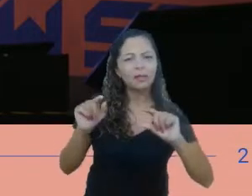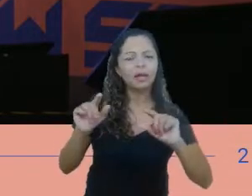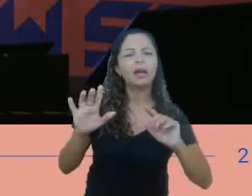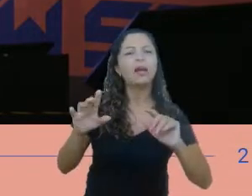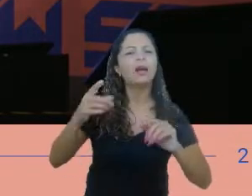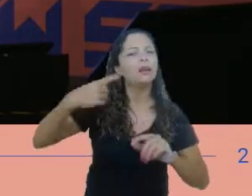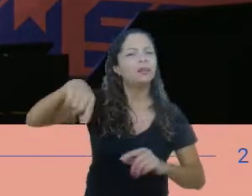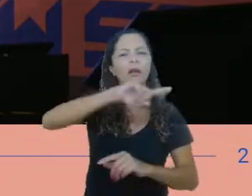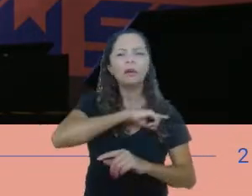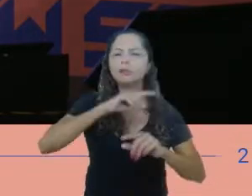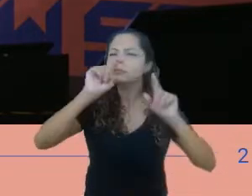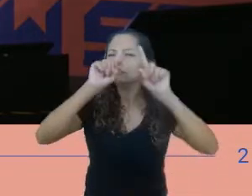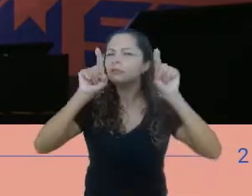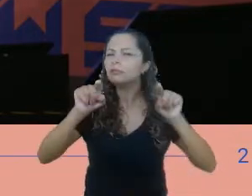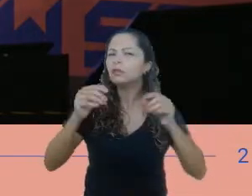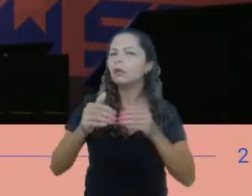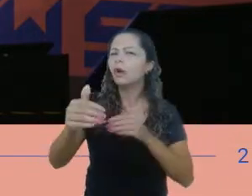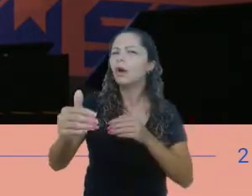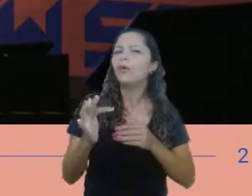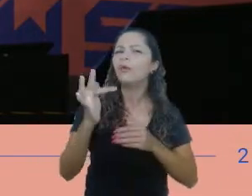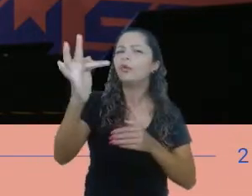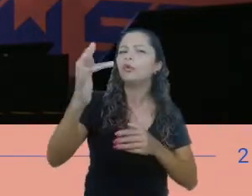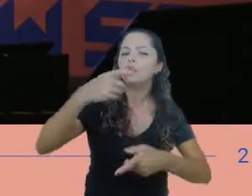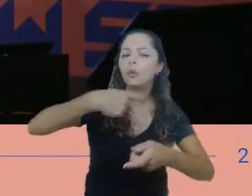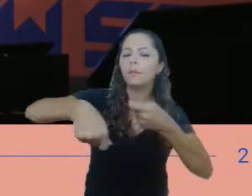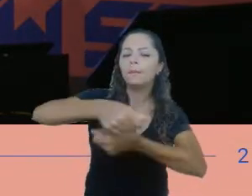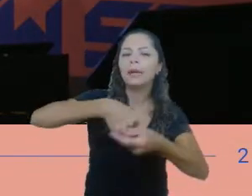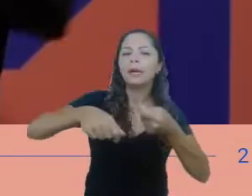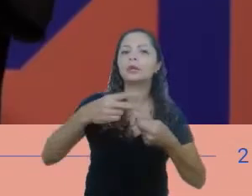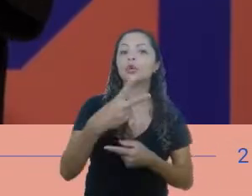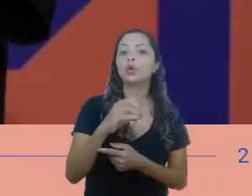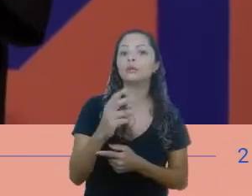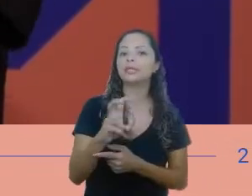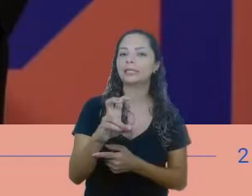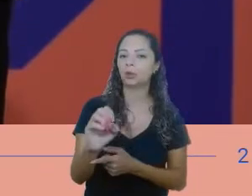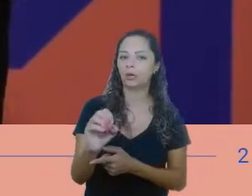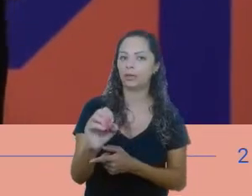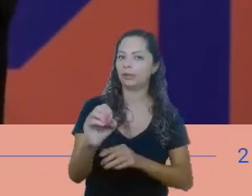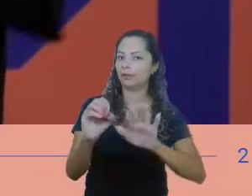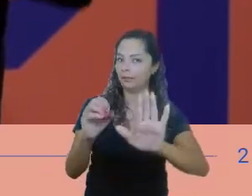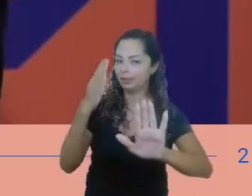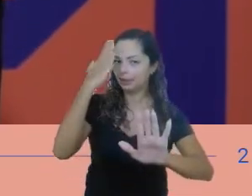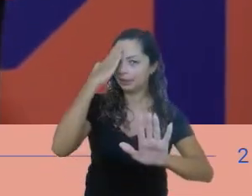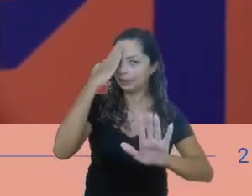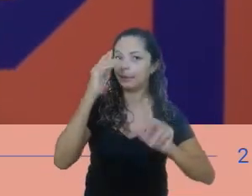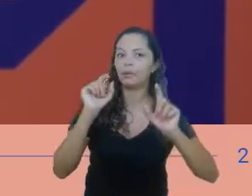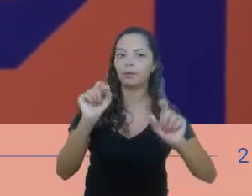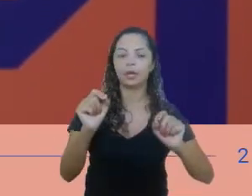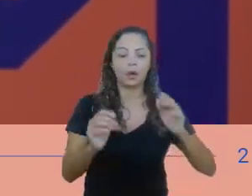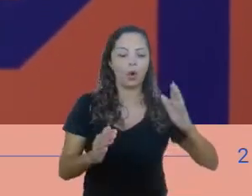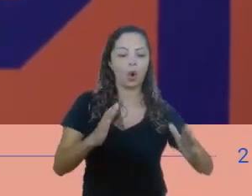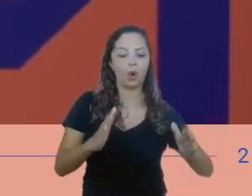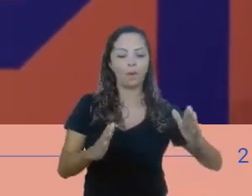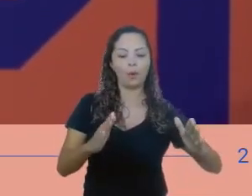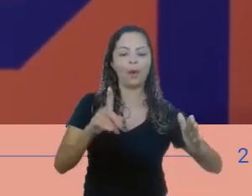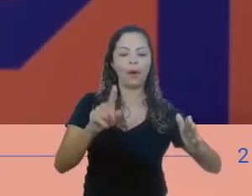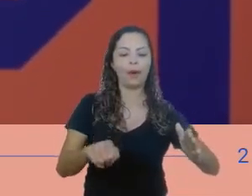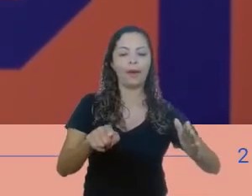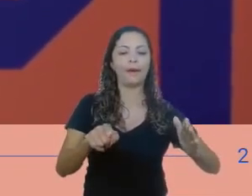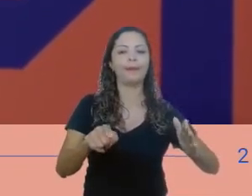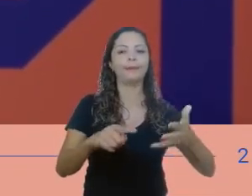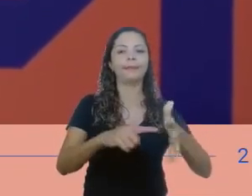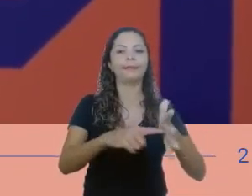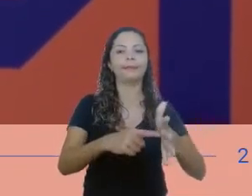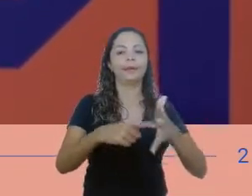trabalho em 2050 mas a gente sabe que a inteligência das máquinas júri Cowboys EA inteligência